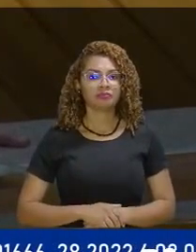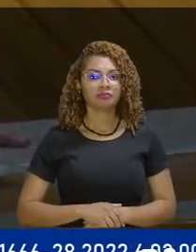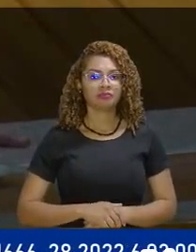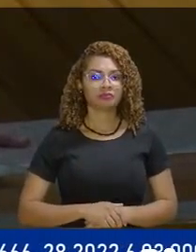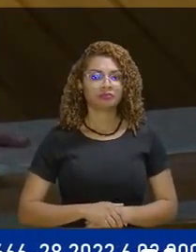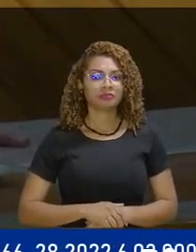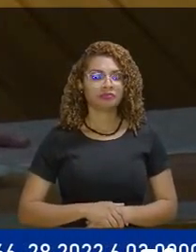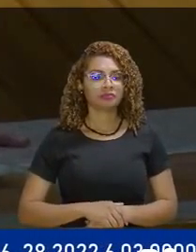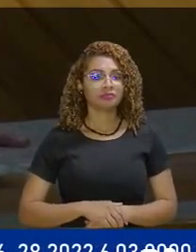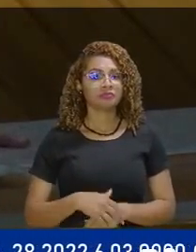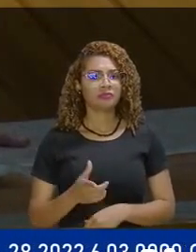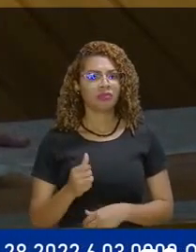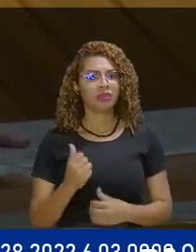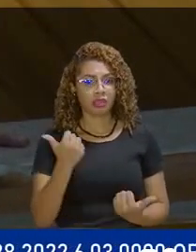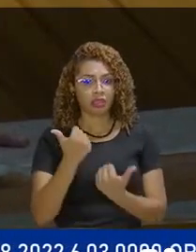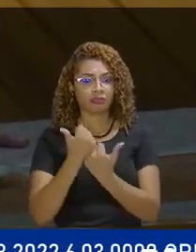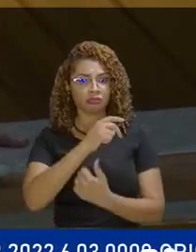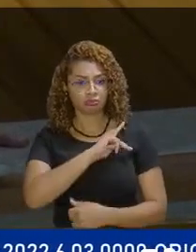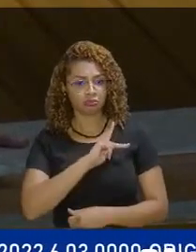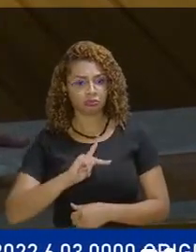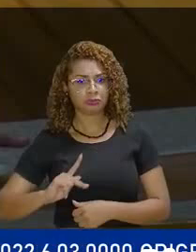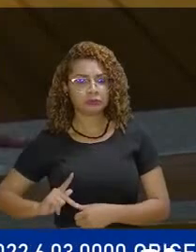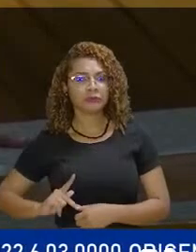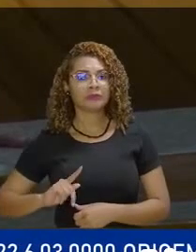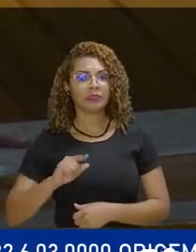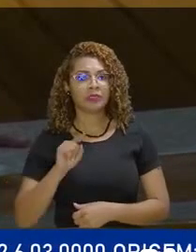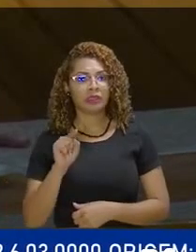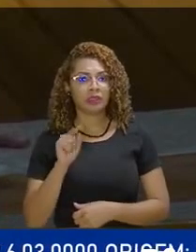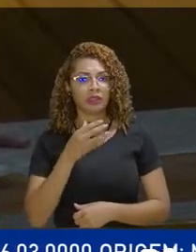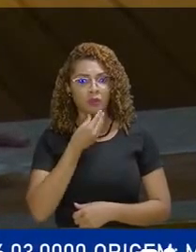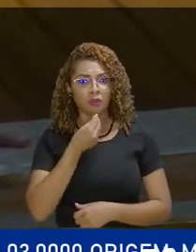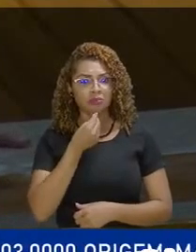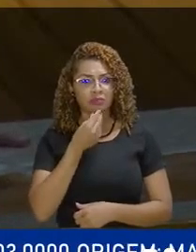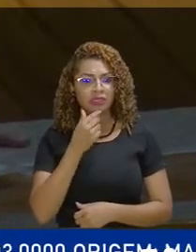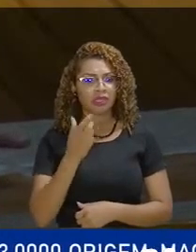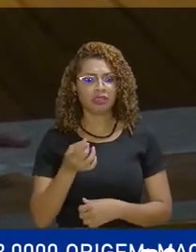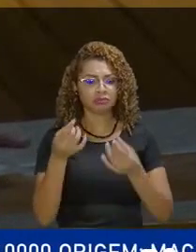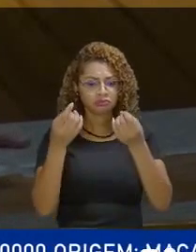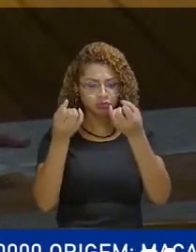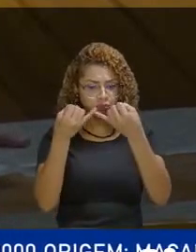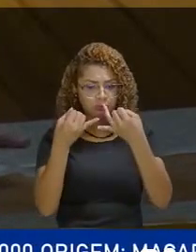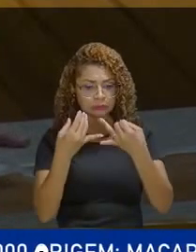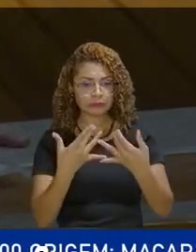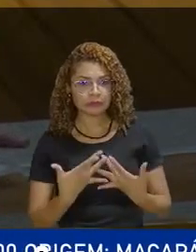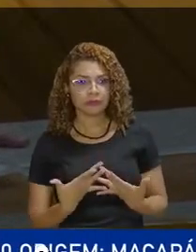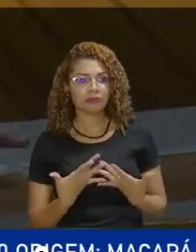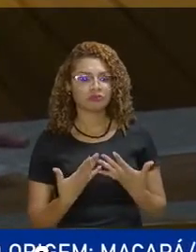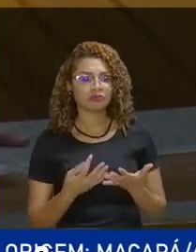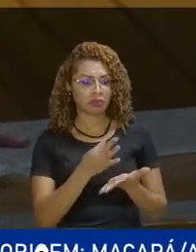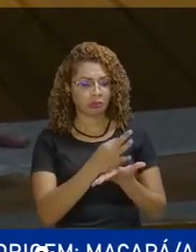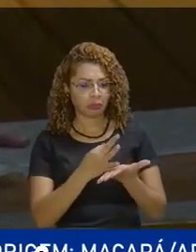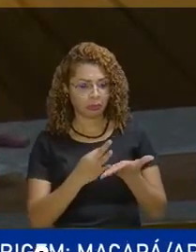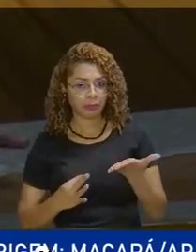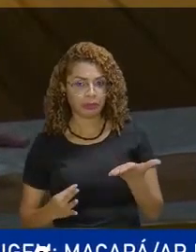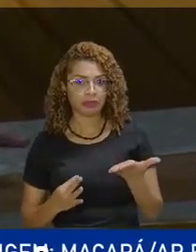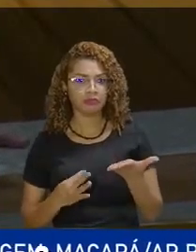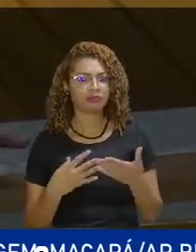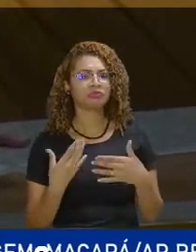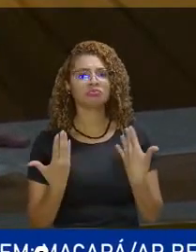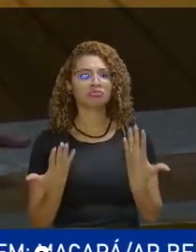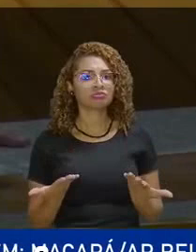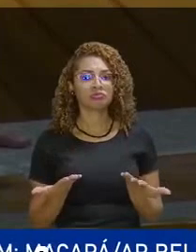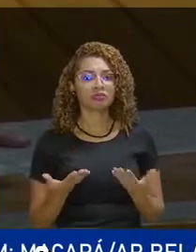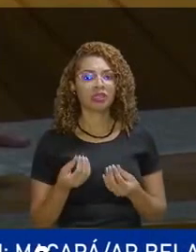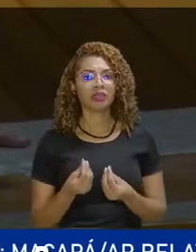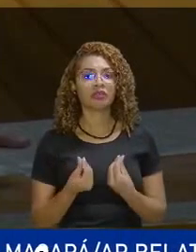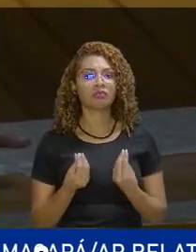A que se diz presidente da Abrace, ela não afina esse discurso com o senhor Irlon, nem sequer